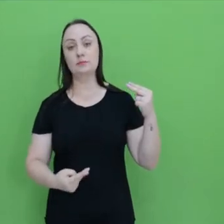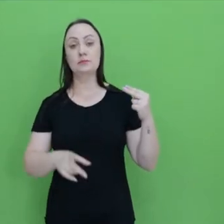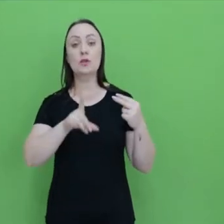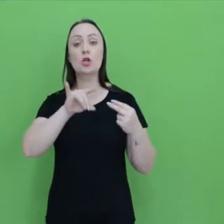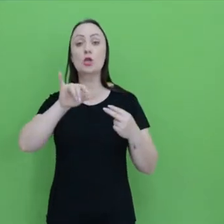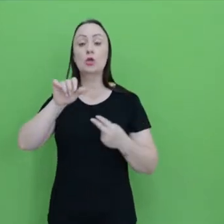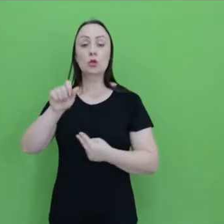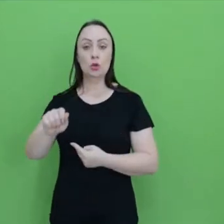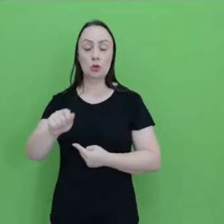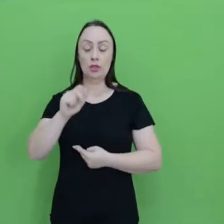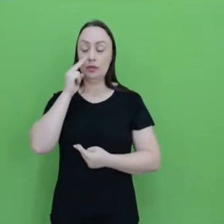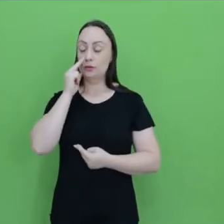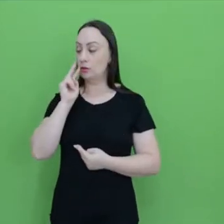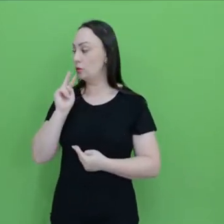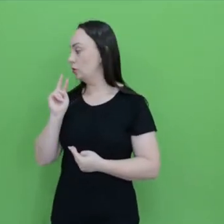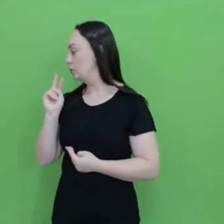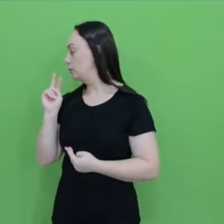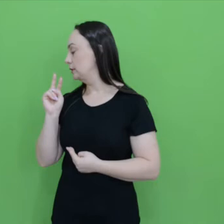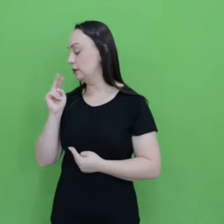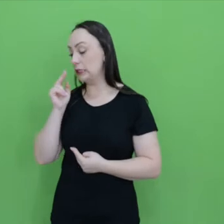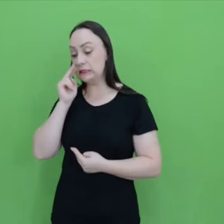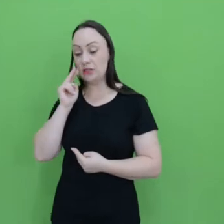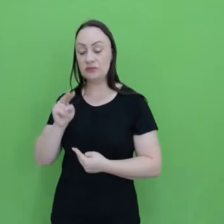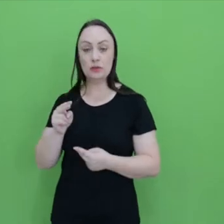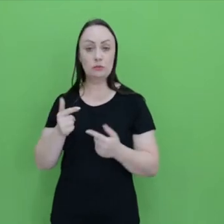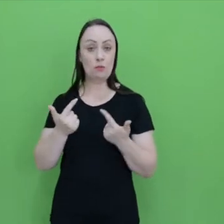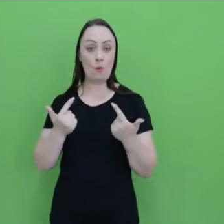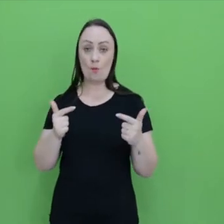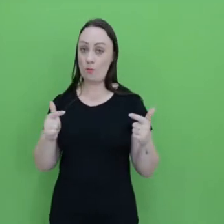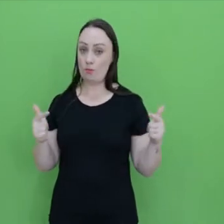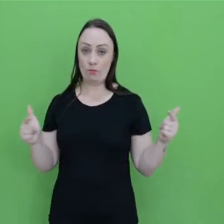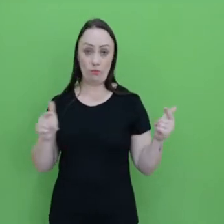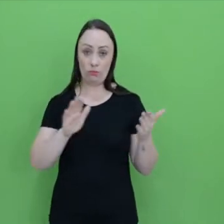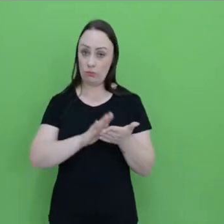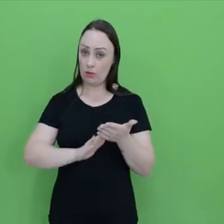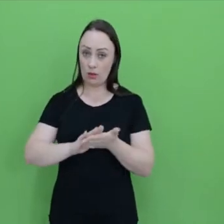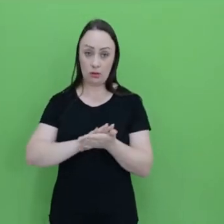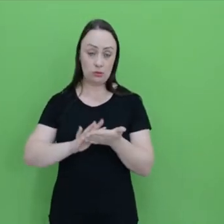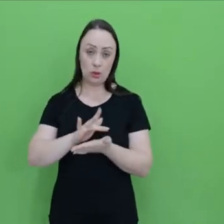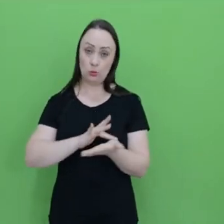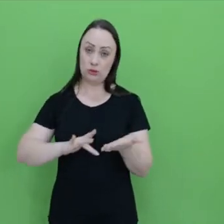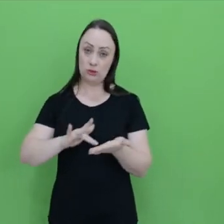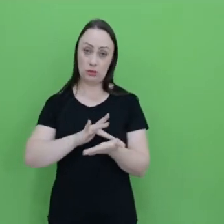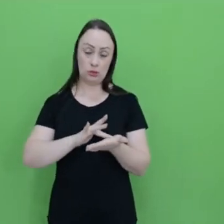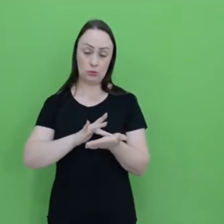Doia olhou para trás, viu que não havia mais nenhum cigano sobre os seus